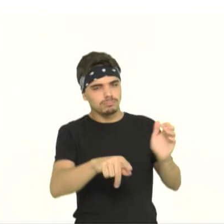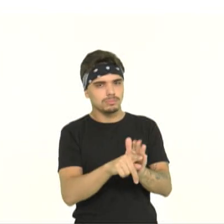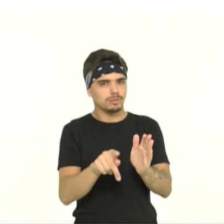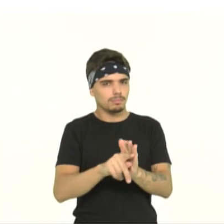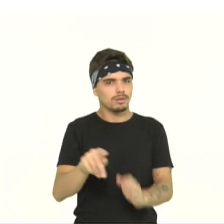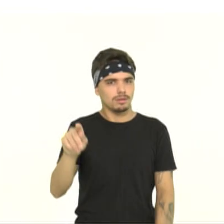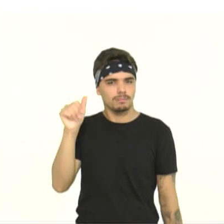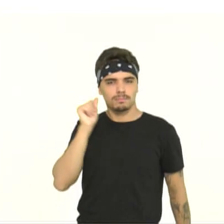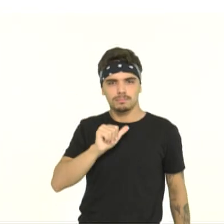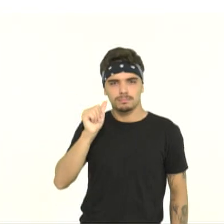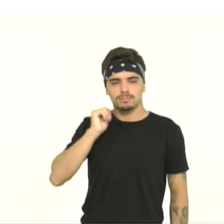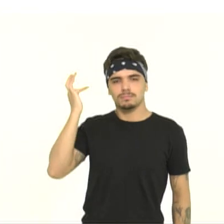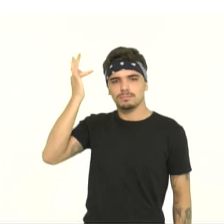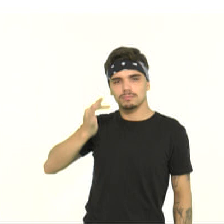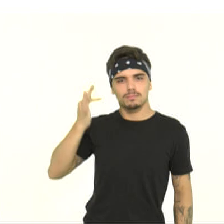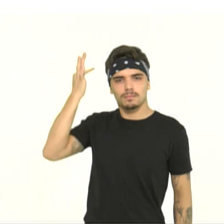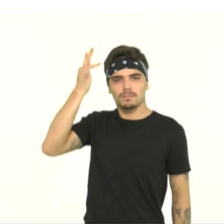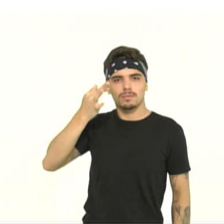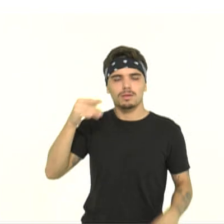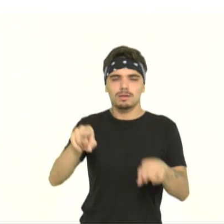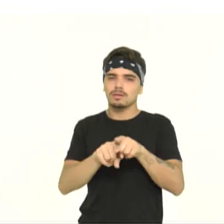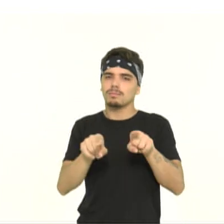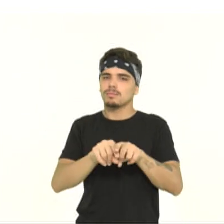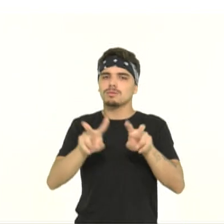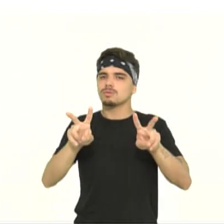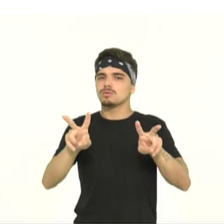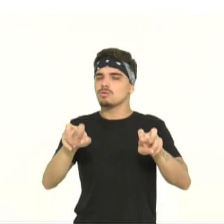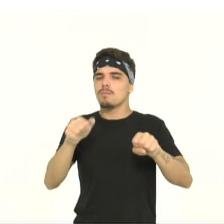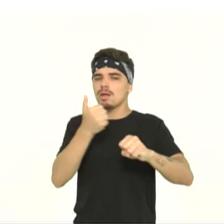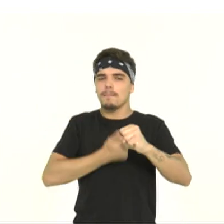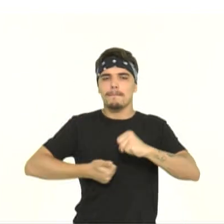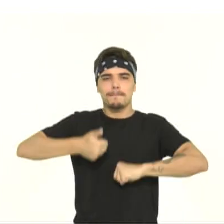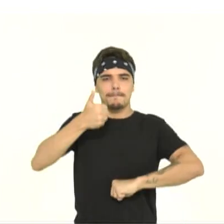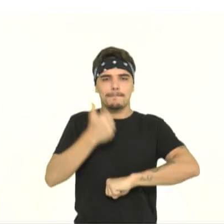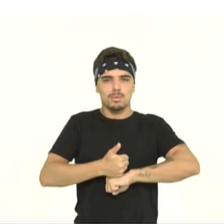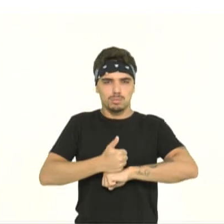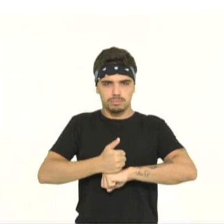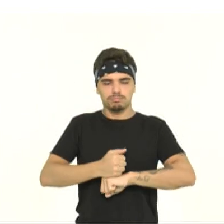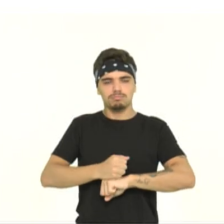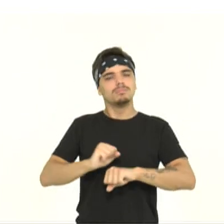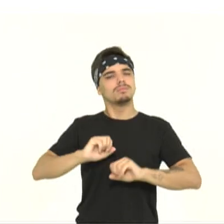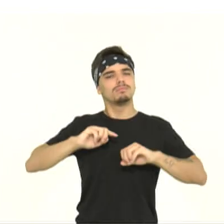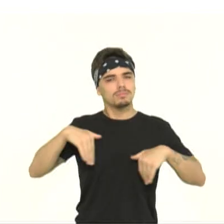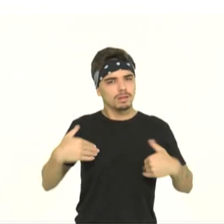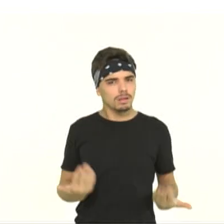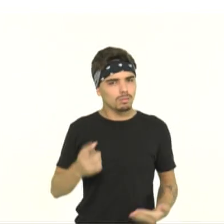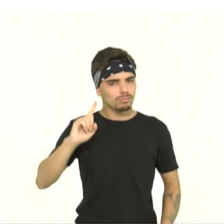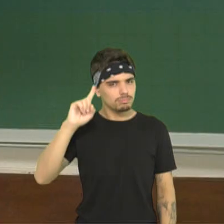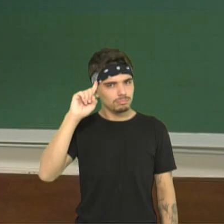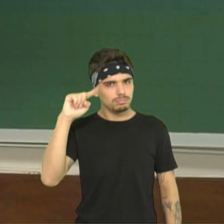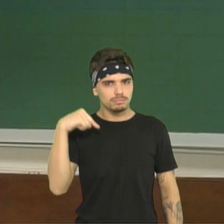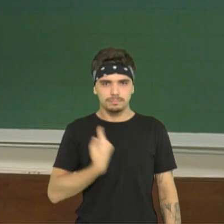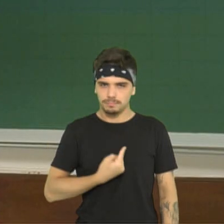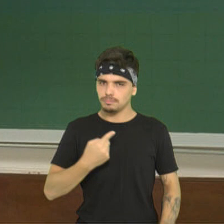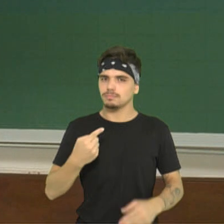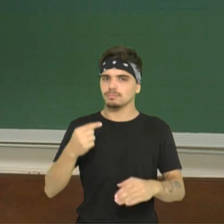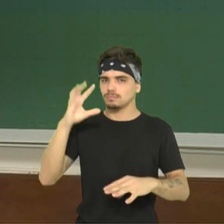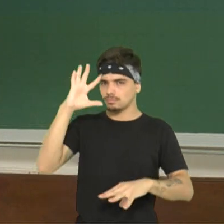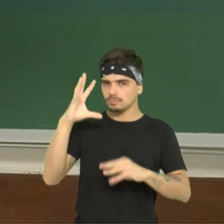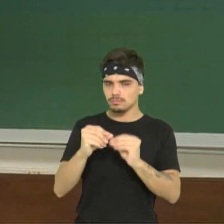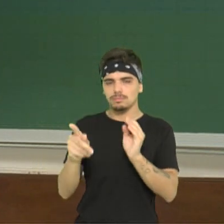a filósofa, sobre o fenômeno do totalitarismo. Então a gente vai pensar aí a abordagem